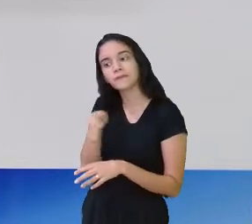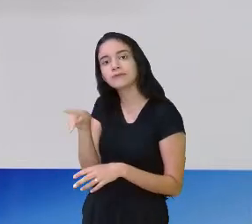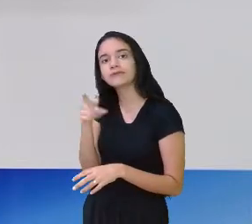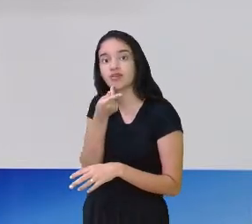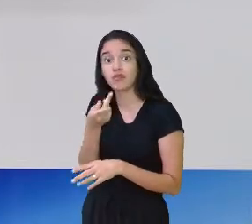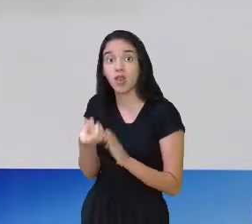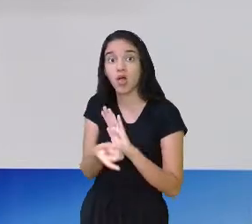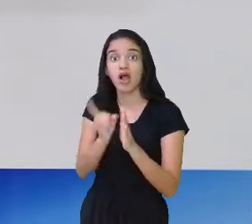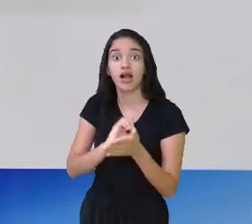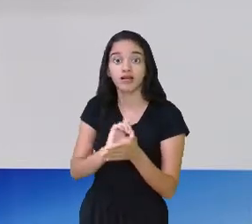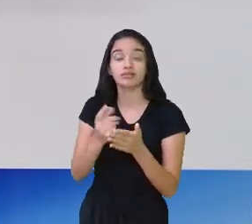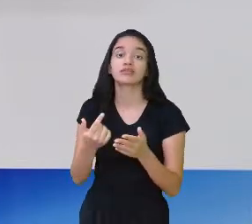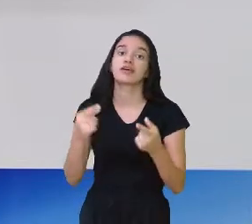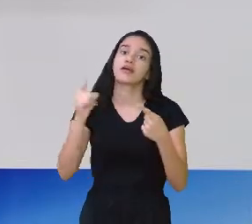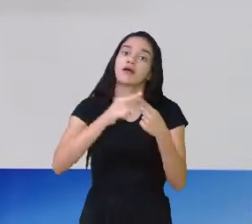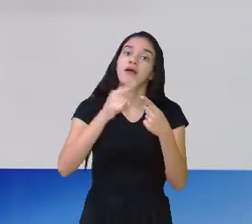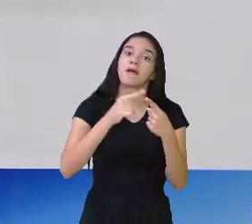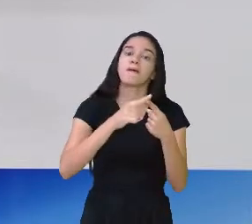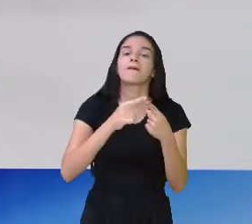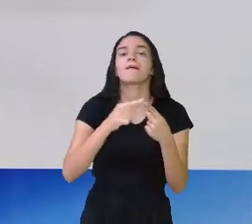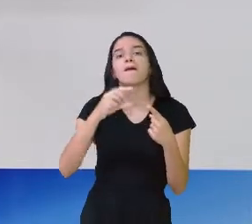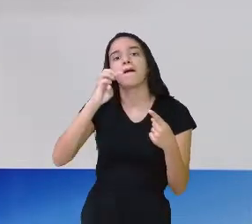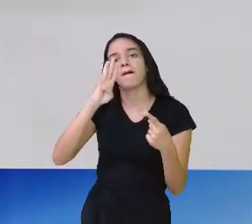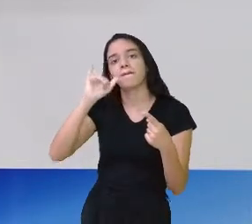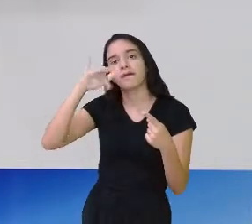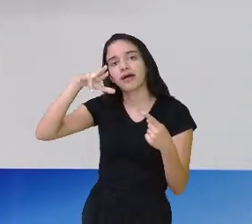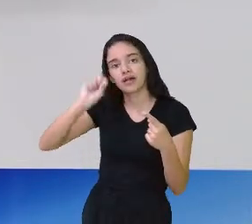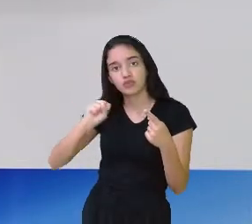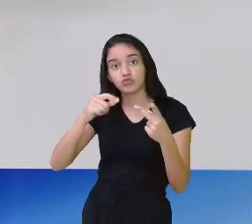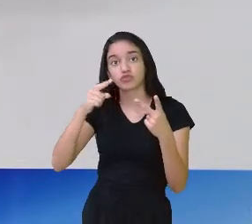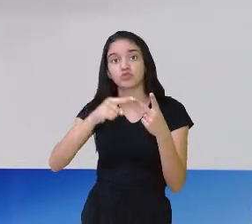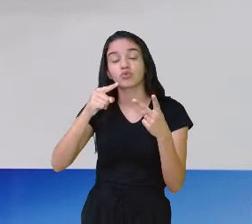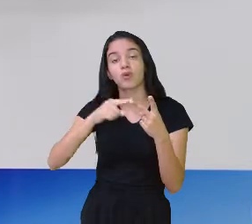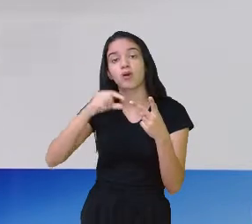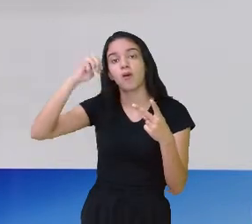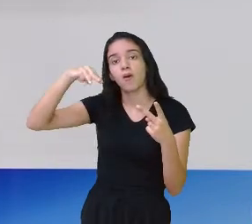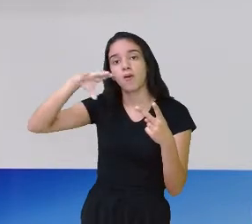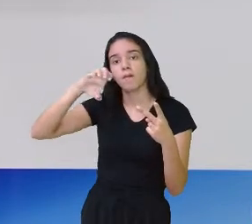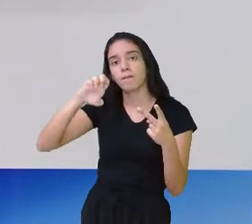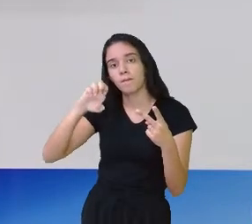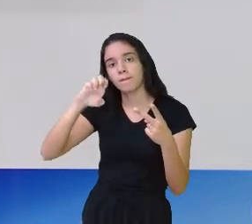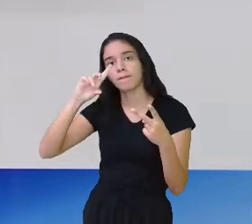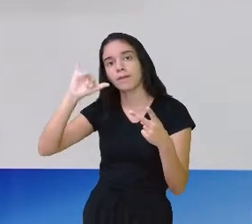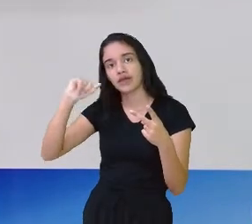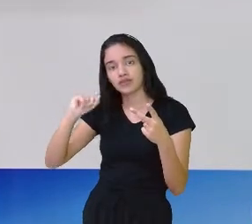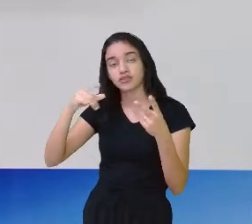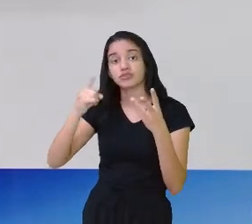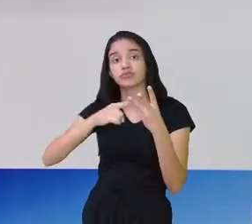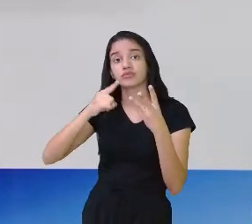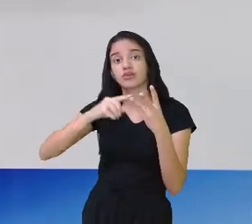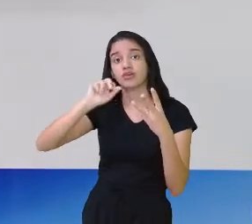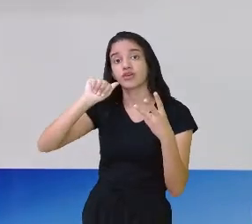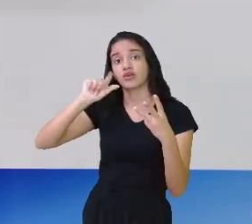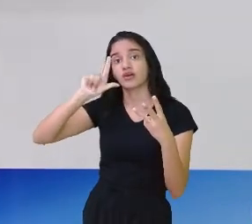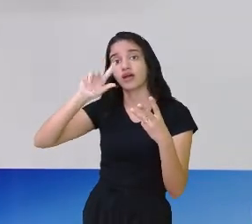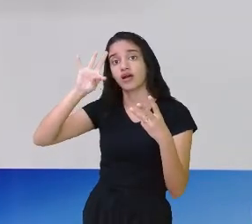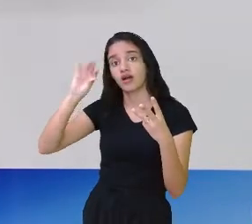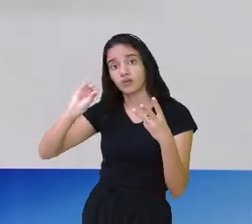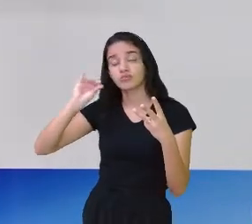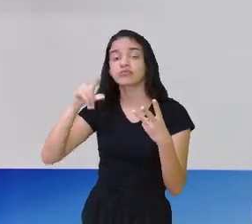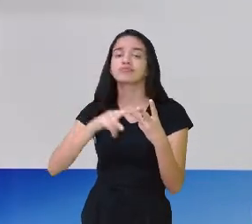né? O baixo, o médio e o alto. Se a dança vai explorar esse movimento aéreo,